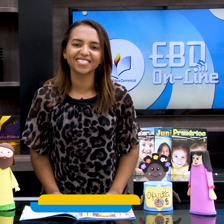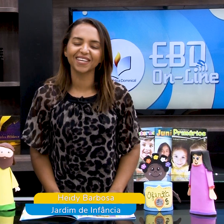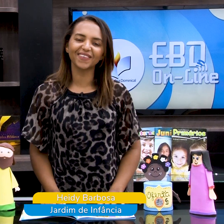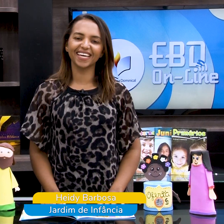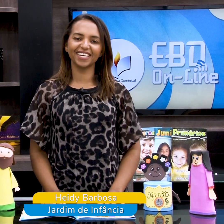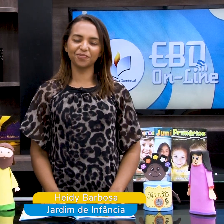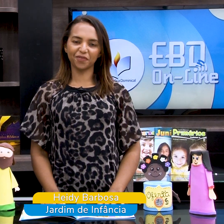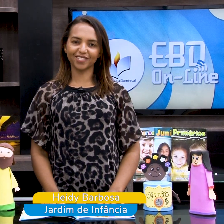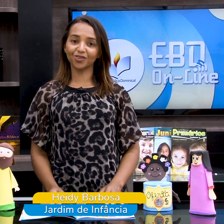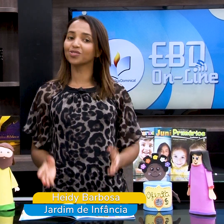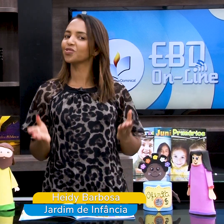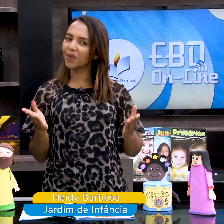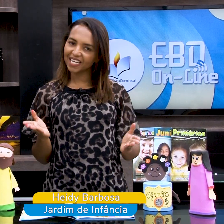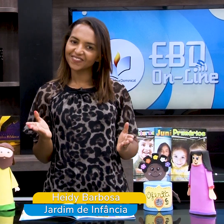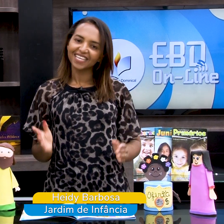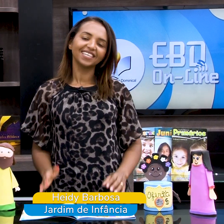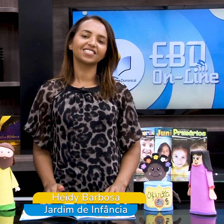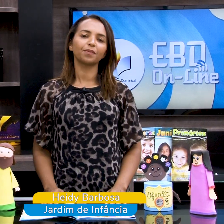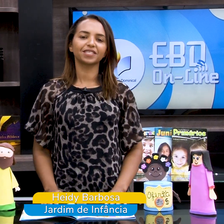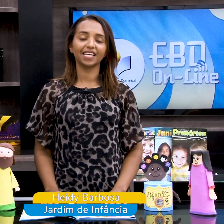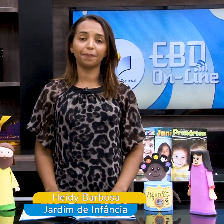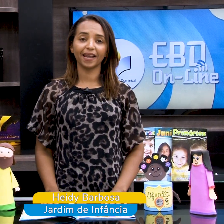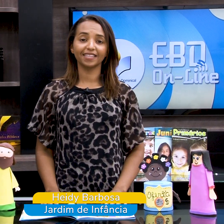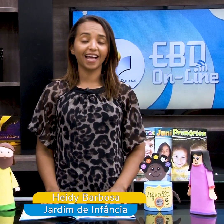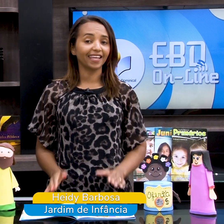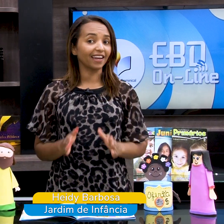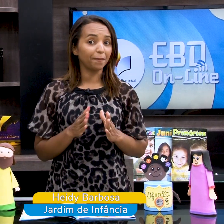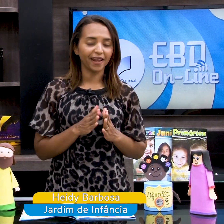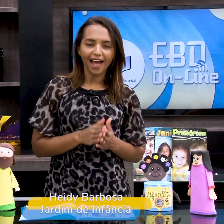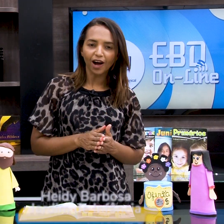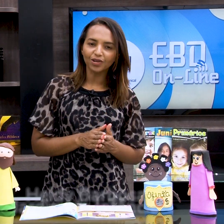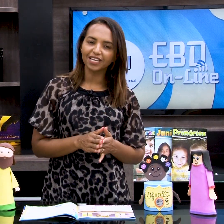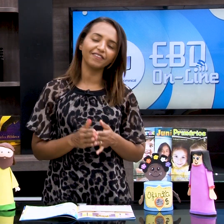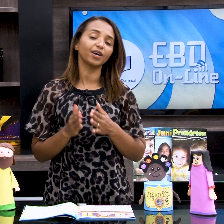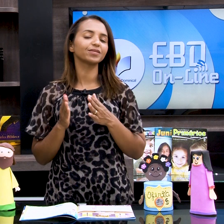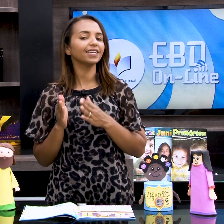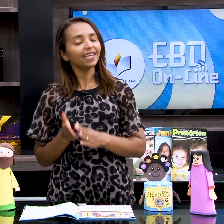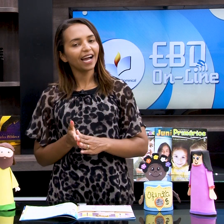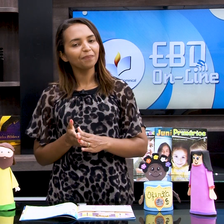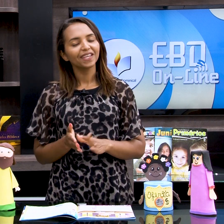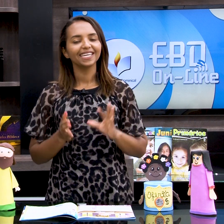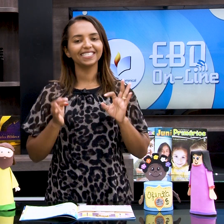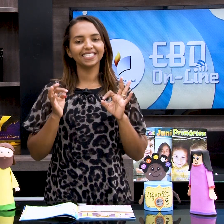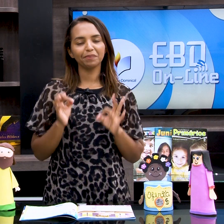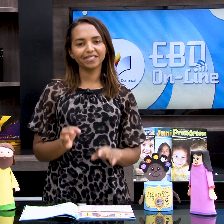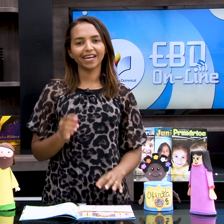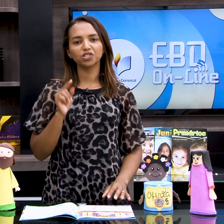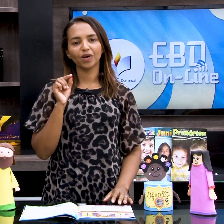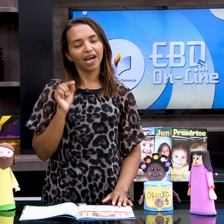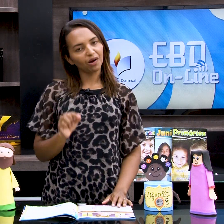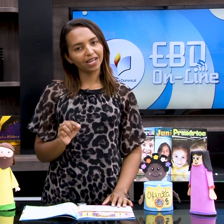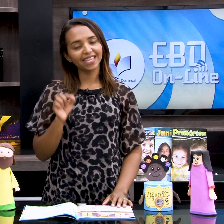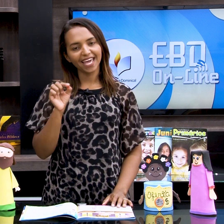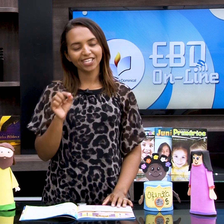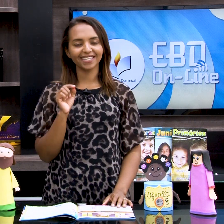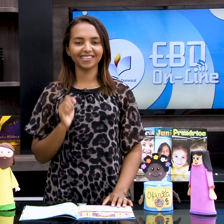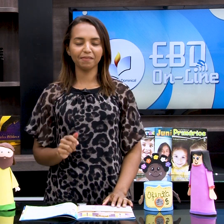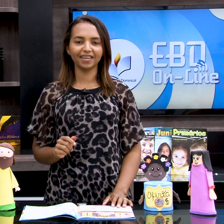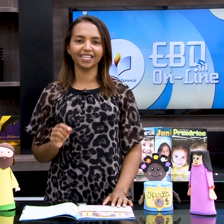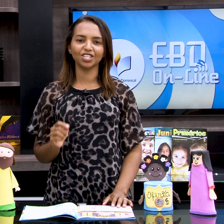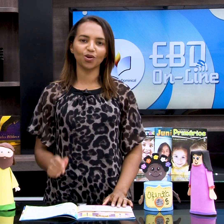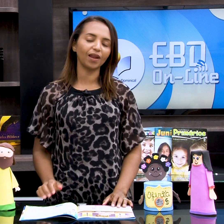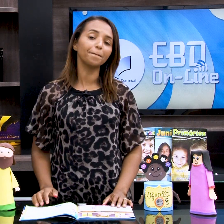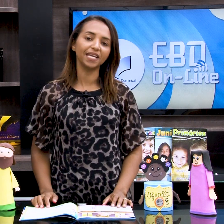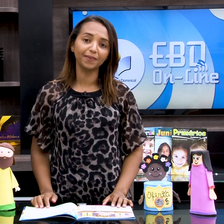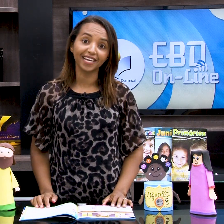a paz do senhor querido professor tudo bem Estamos aqui para te dar aquela pré-aula que vai auxiliar e dinamizar a tua aula desta